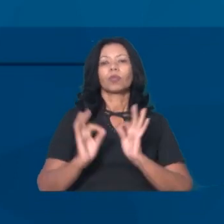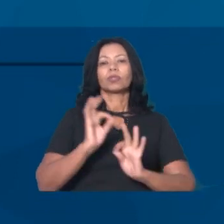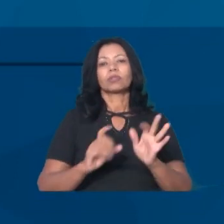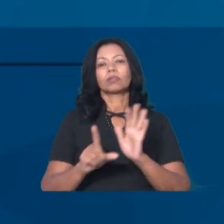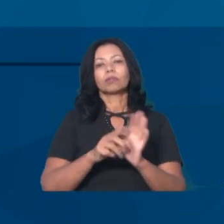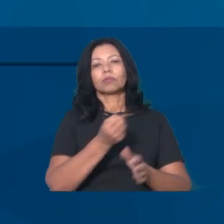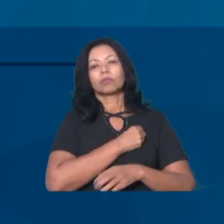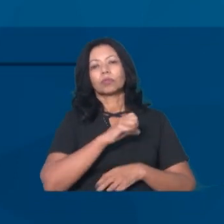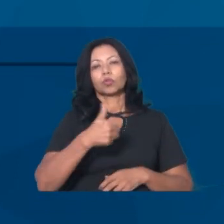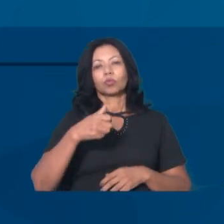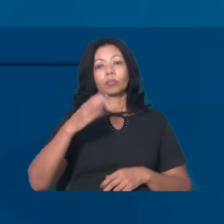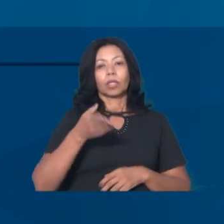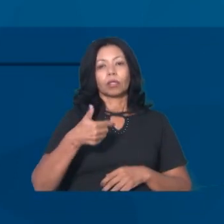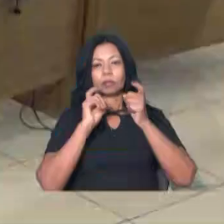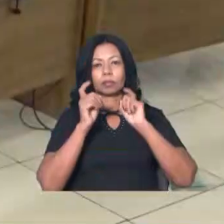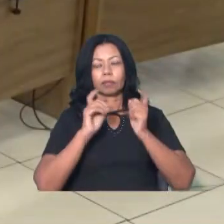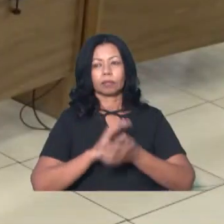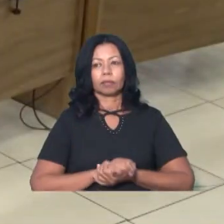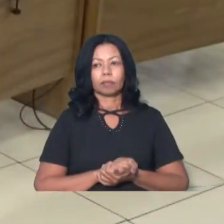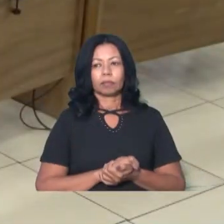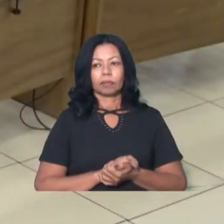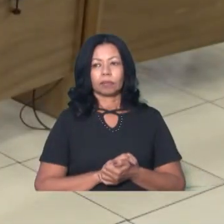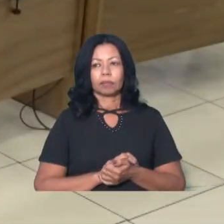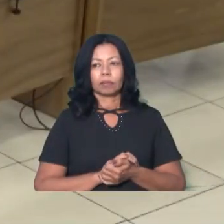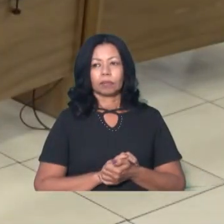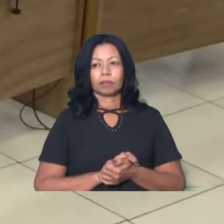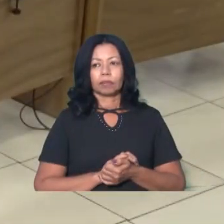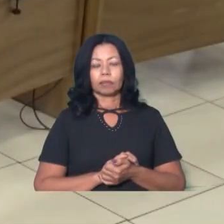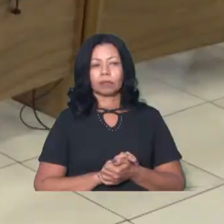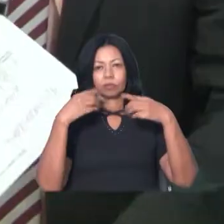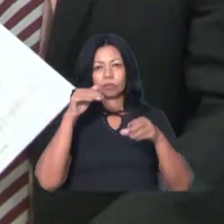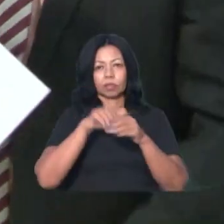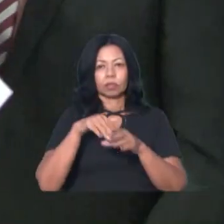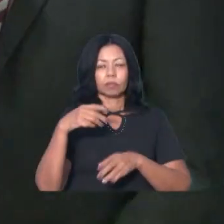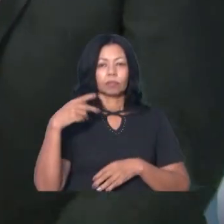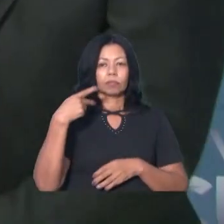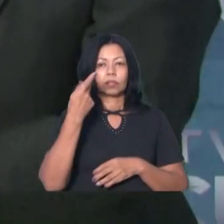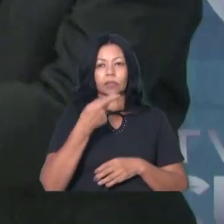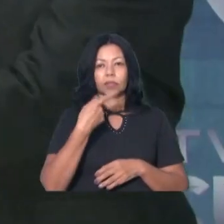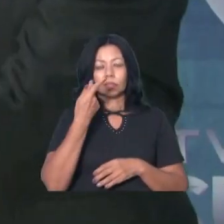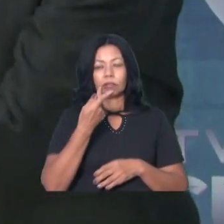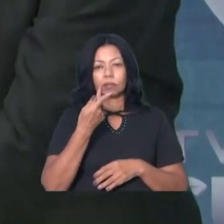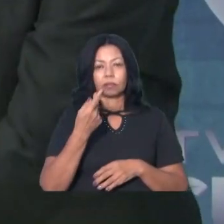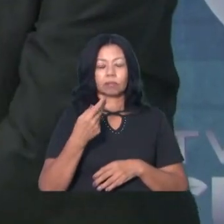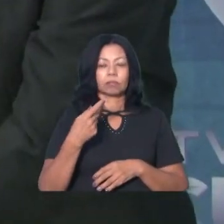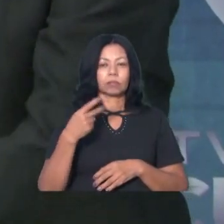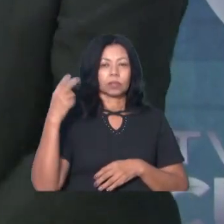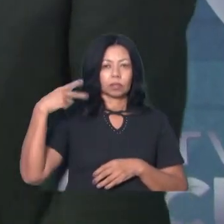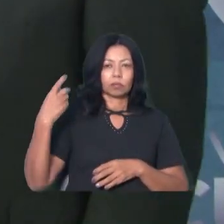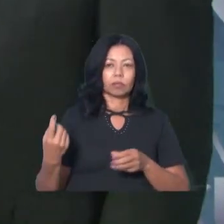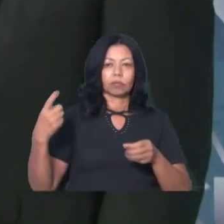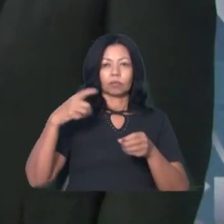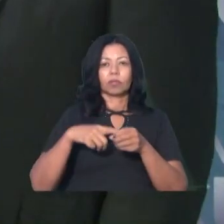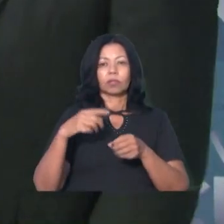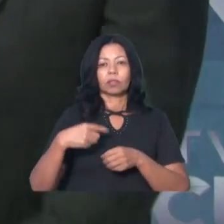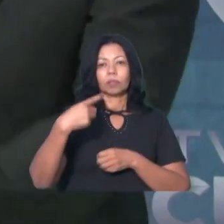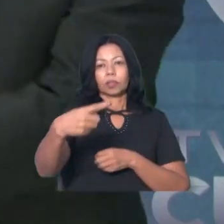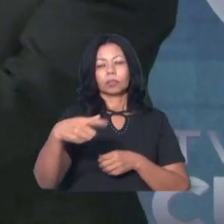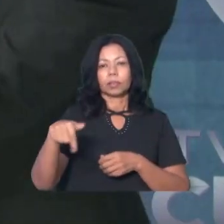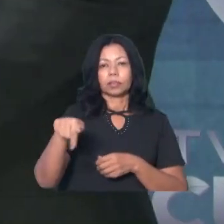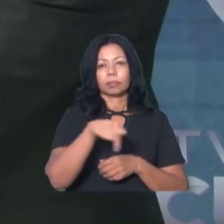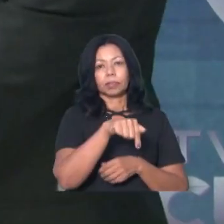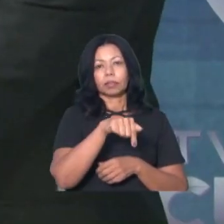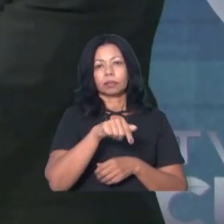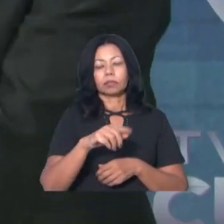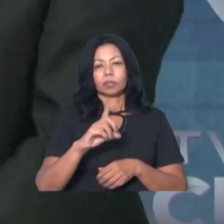em primeira discussão, que estava para ser analisado, discutido e votado pelos vereadores, retorna para esta Casa de Leis na próxima semana,